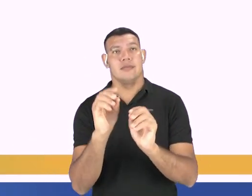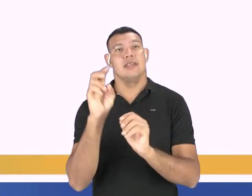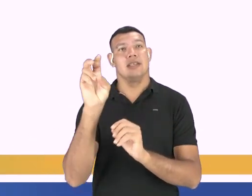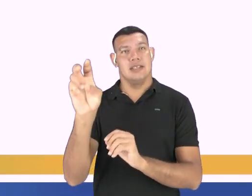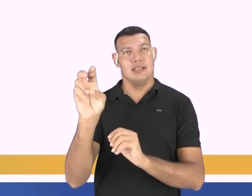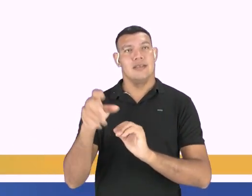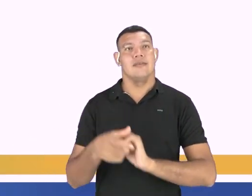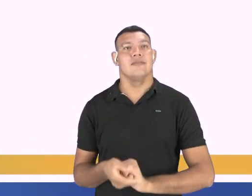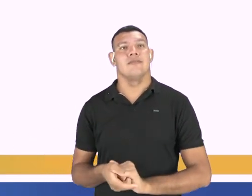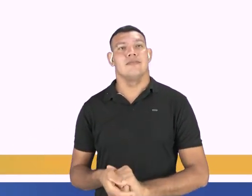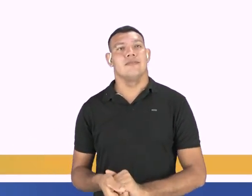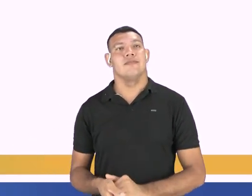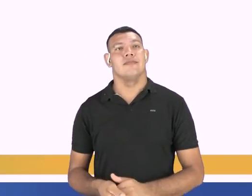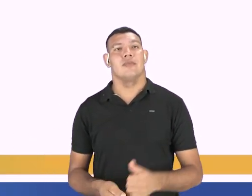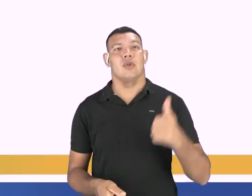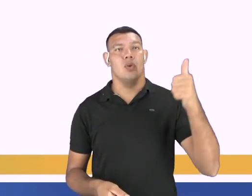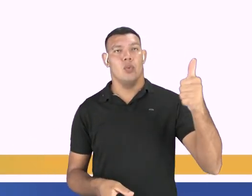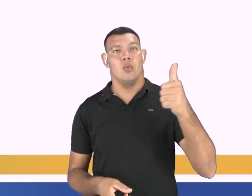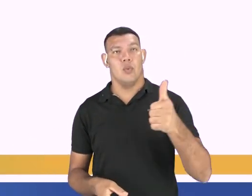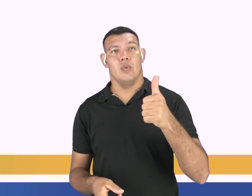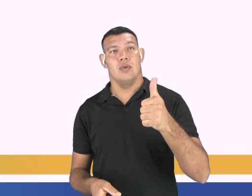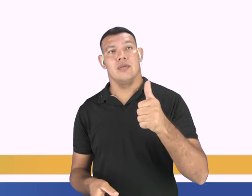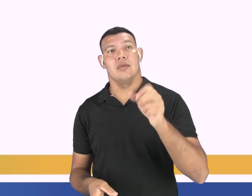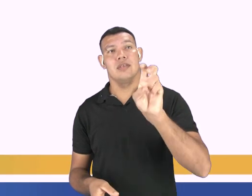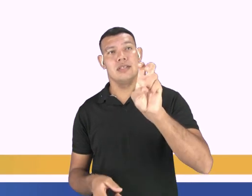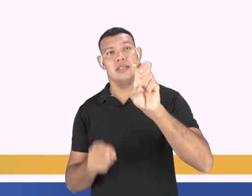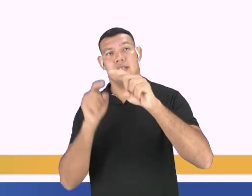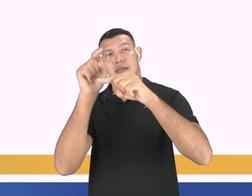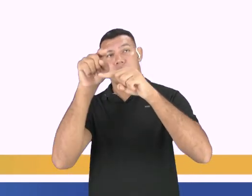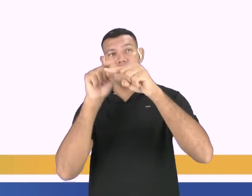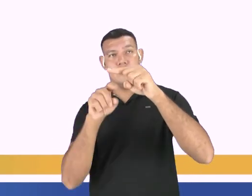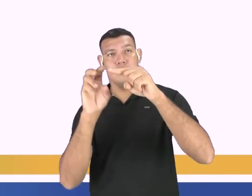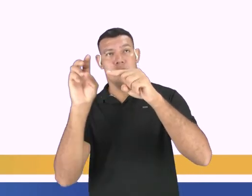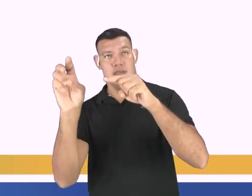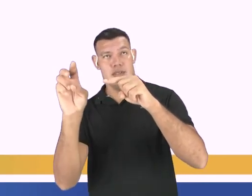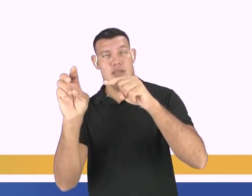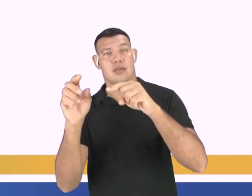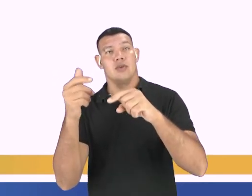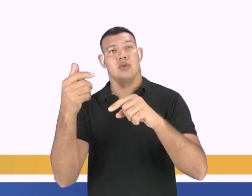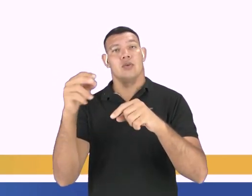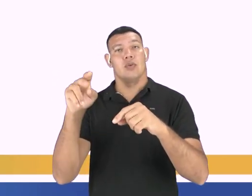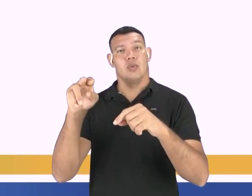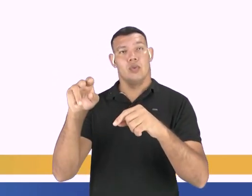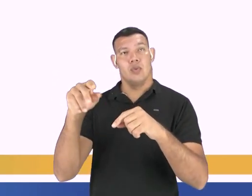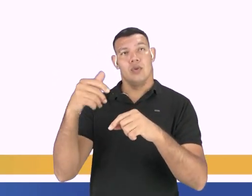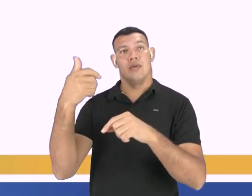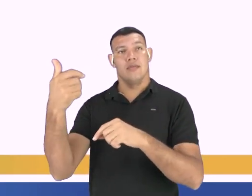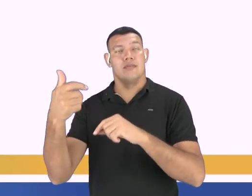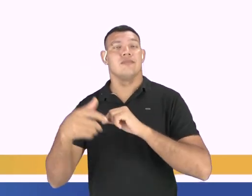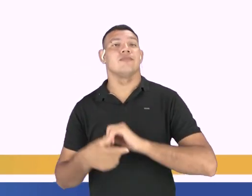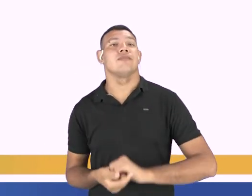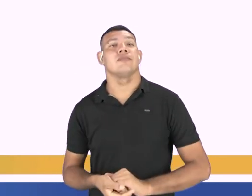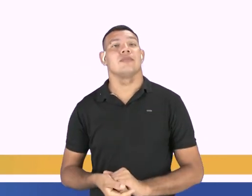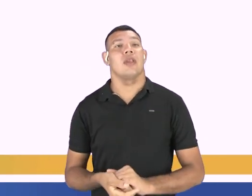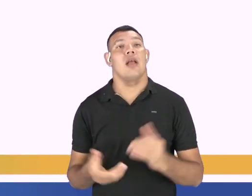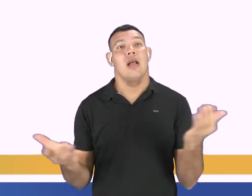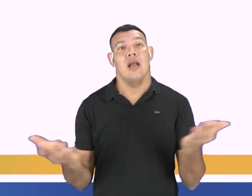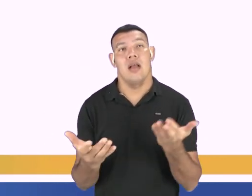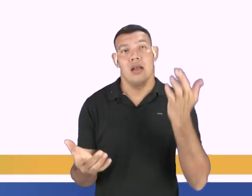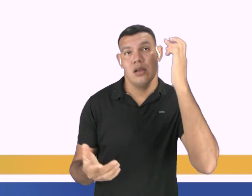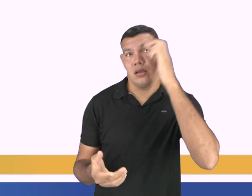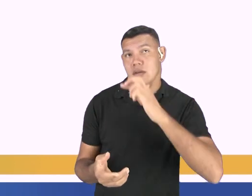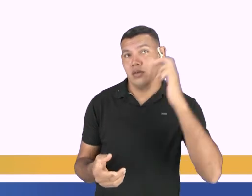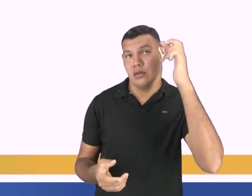repetir, 5 dividido para 5 é 1 e 5 dividido para 5 também é 1. Então, observe aí que nós teremos